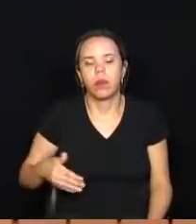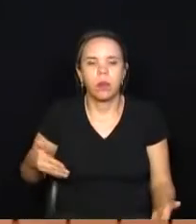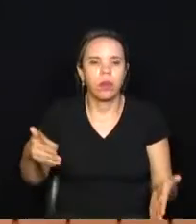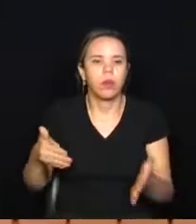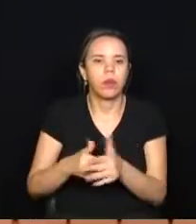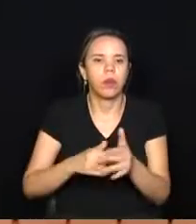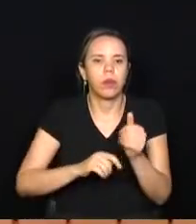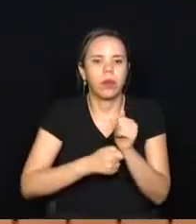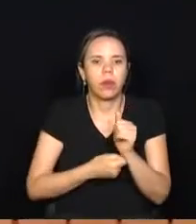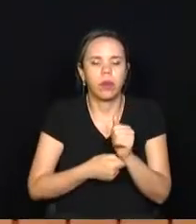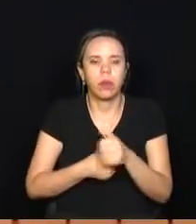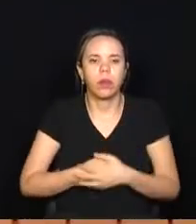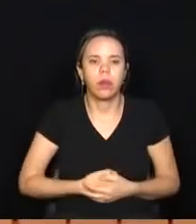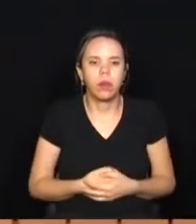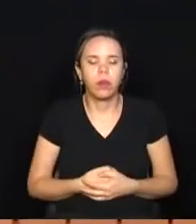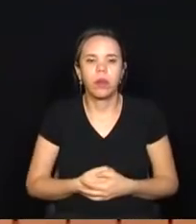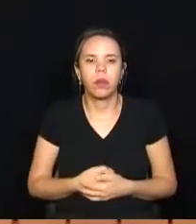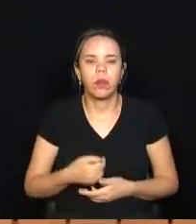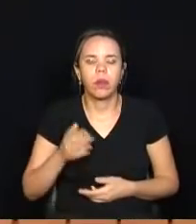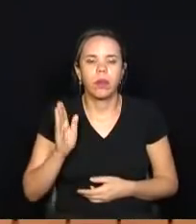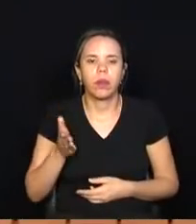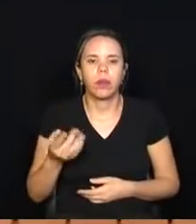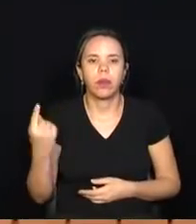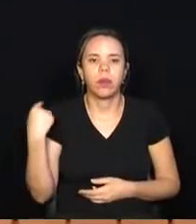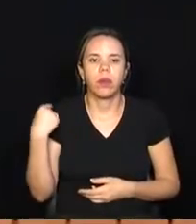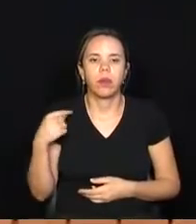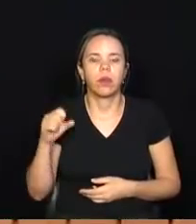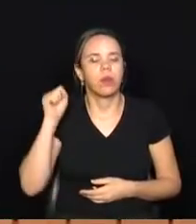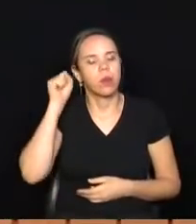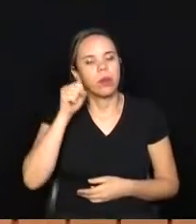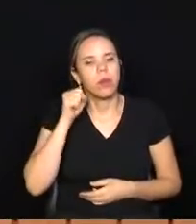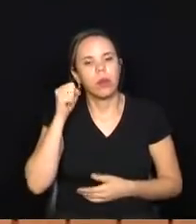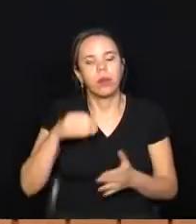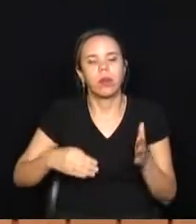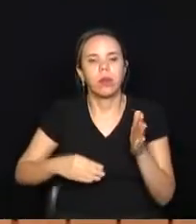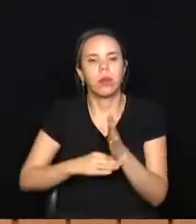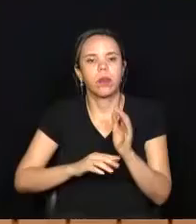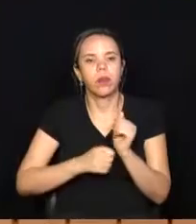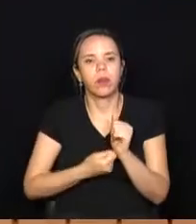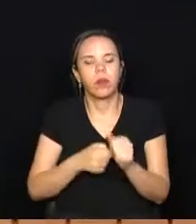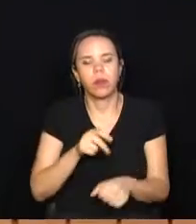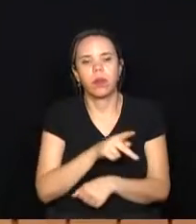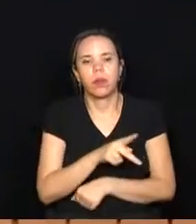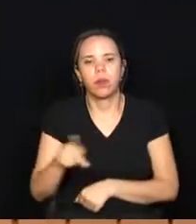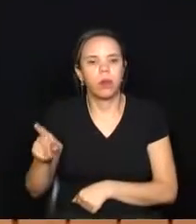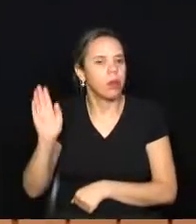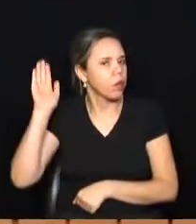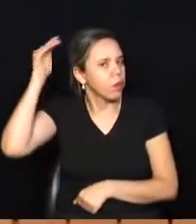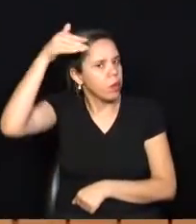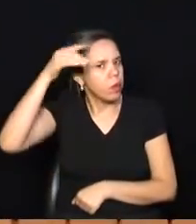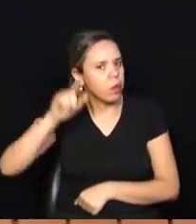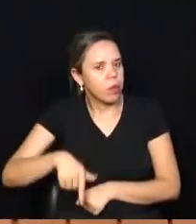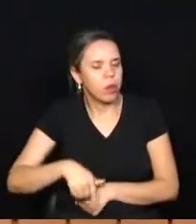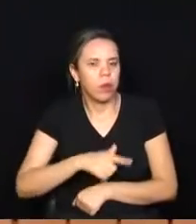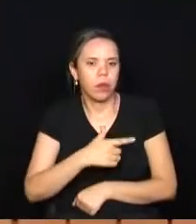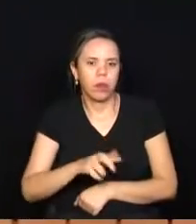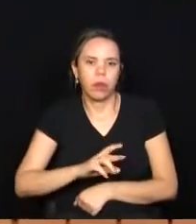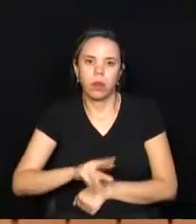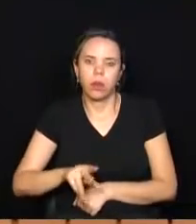vetada. Tá? Ela já estava no Senado e foi vetada pelo presidente Bolsonaro, mas isso não